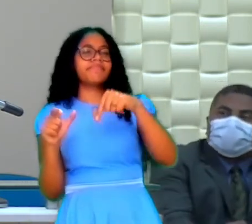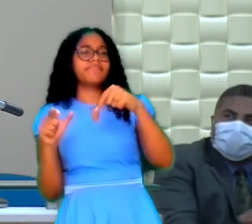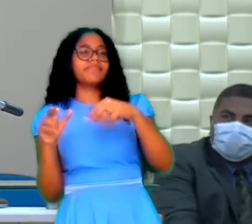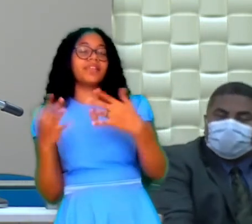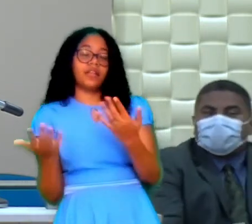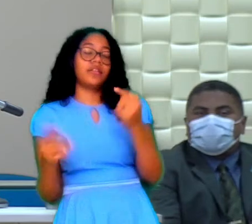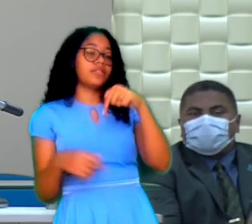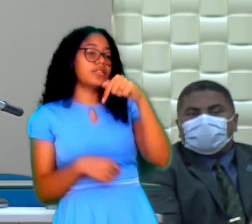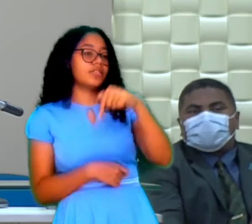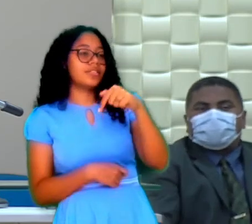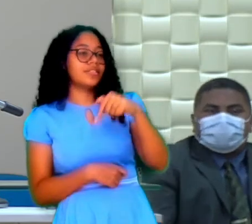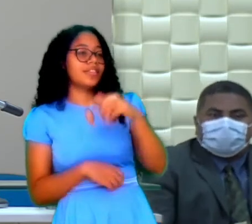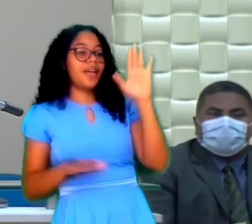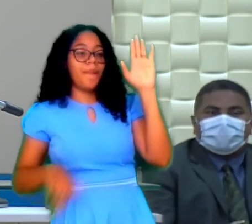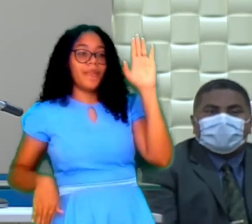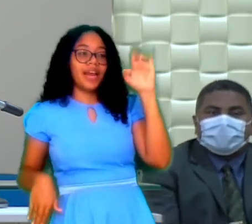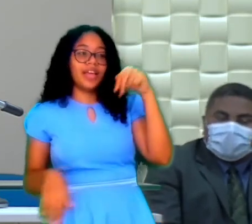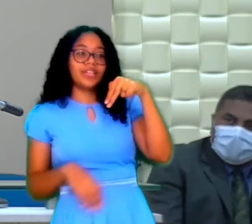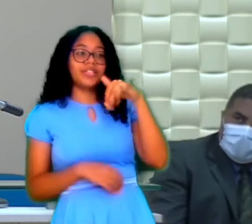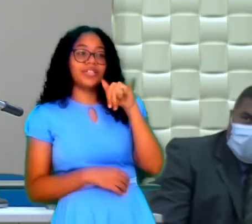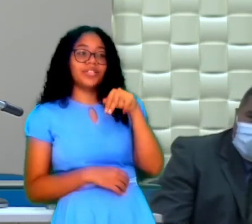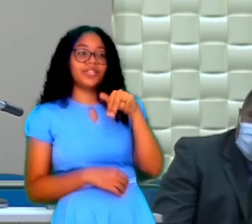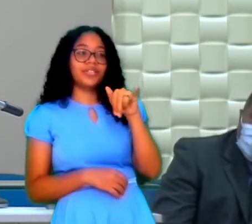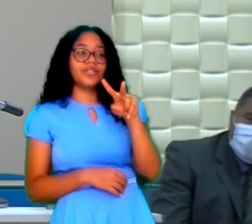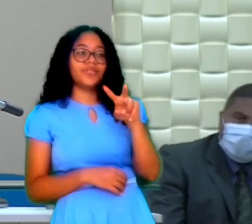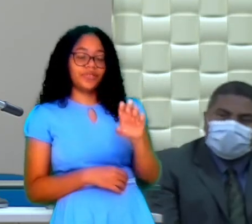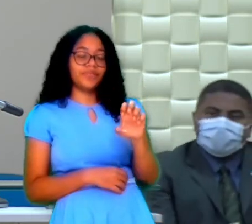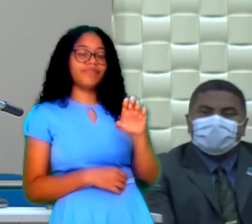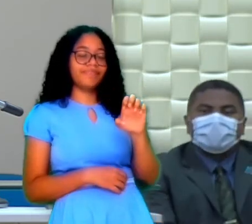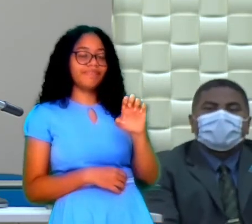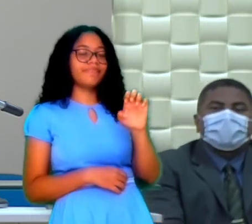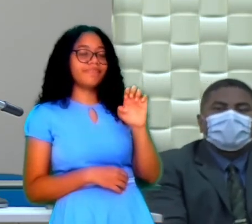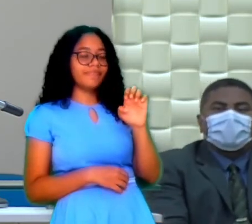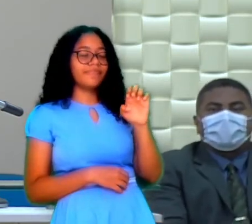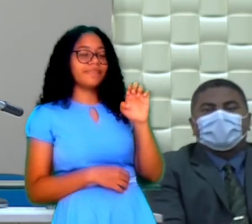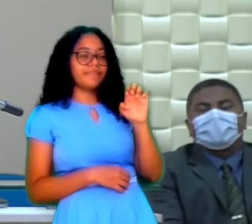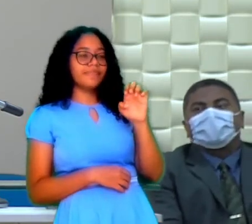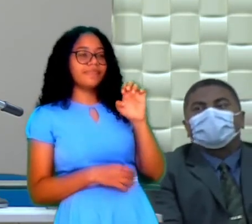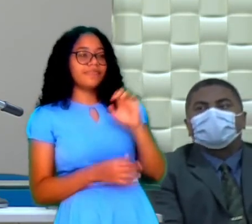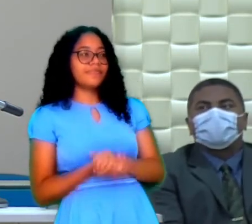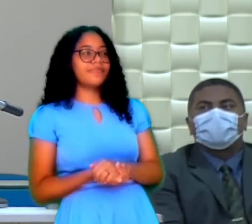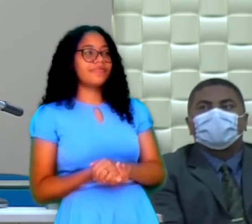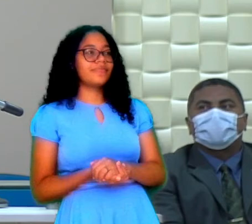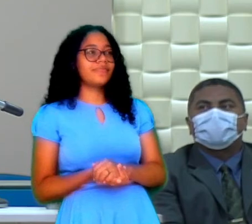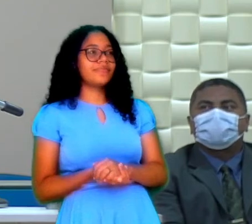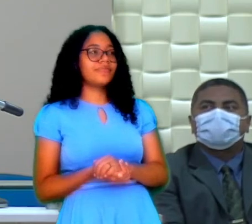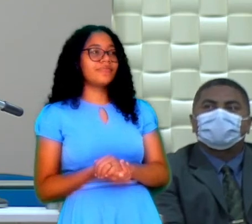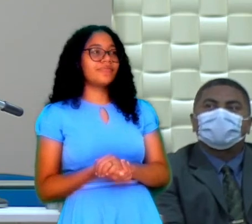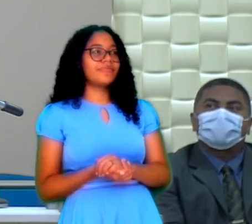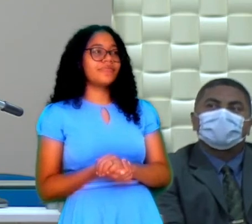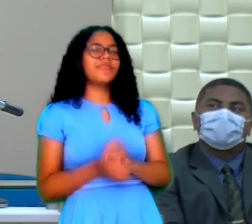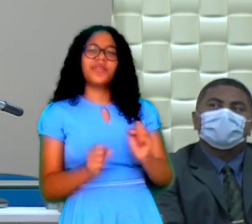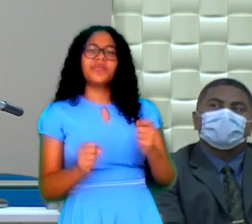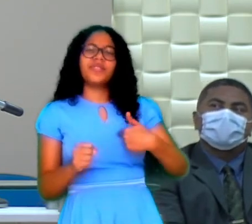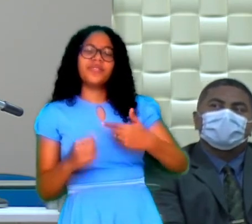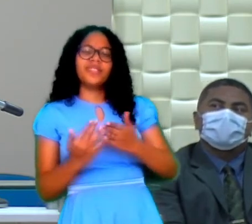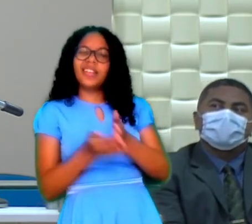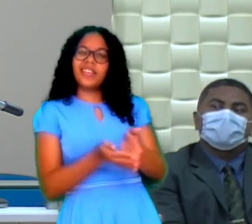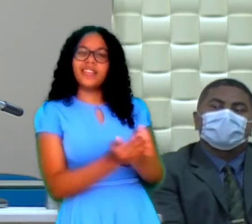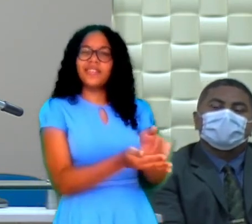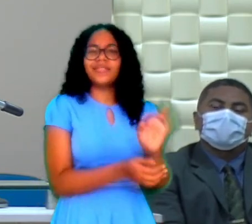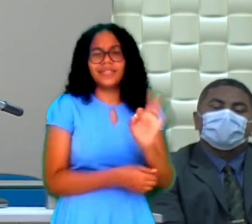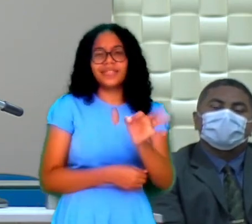desse homem de nós, não cobre o sangue dele de nós teremos que lançá-lo ao mar, porque senão